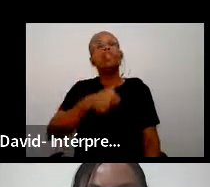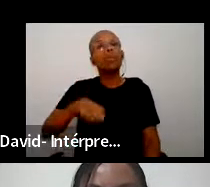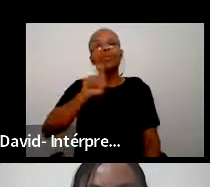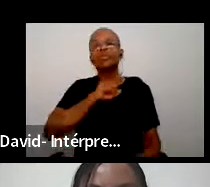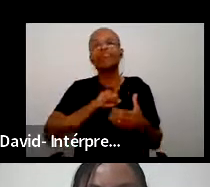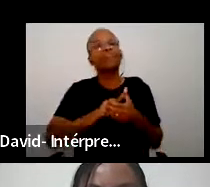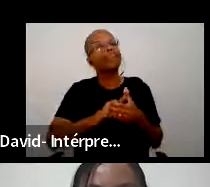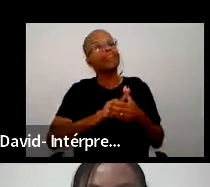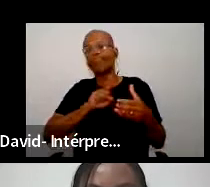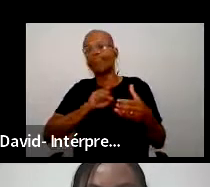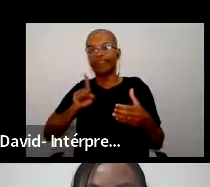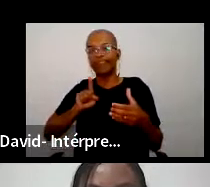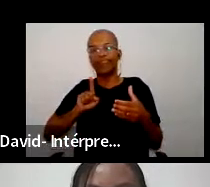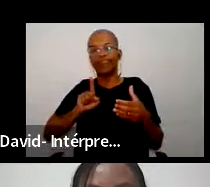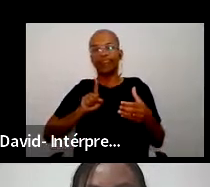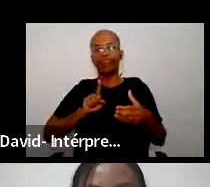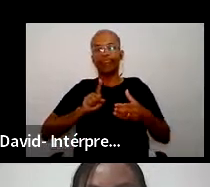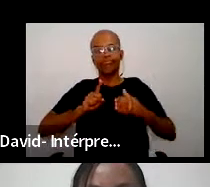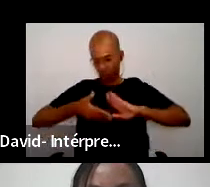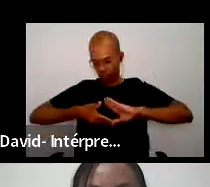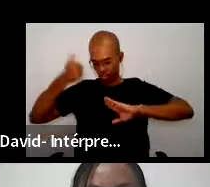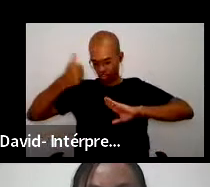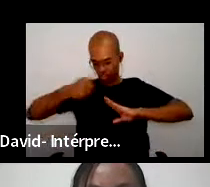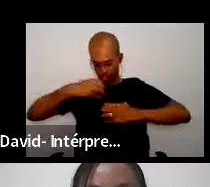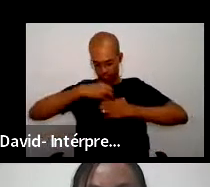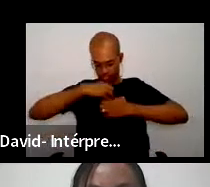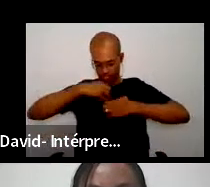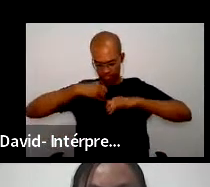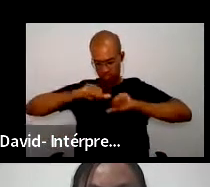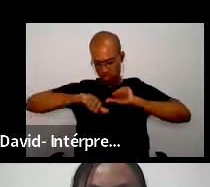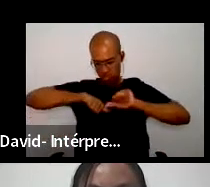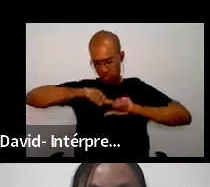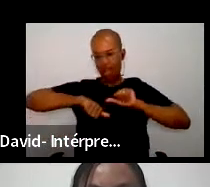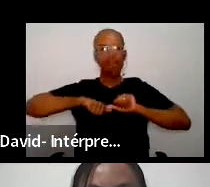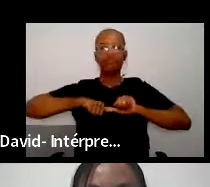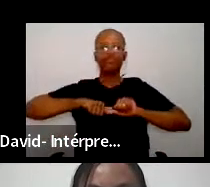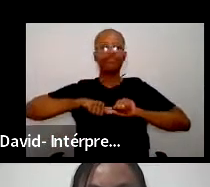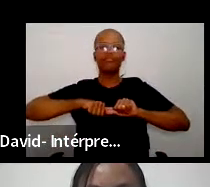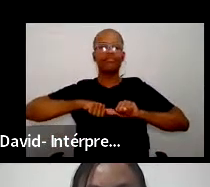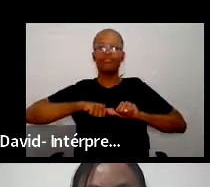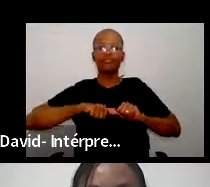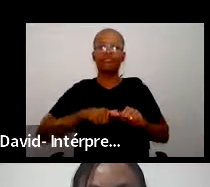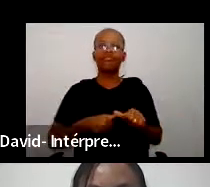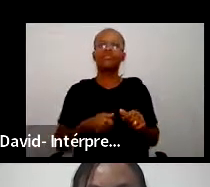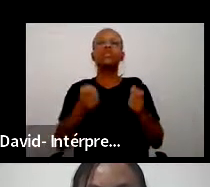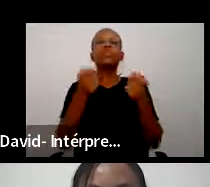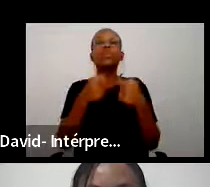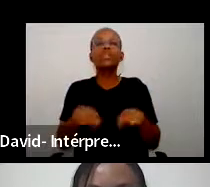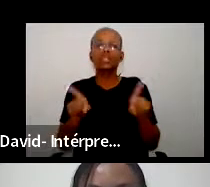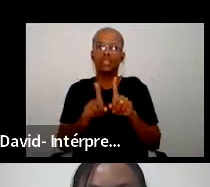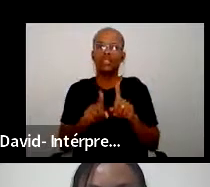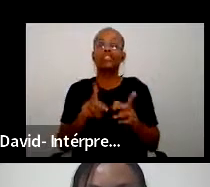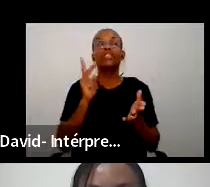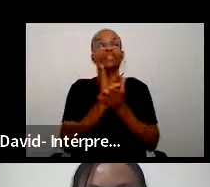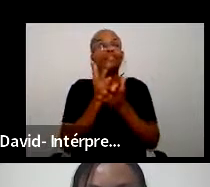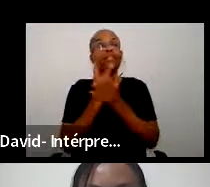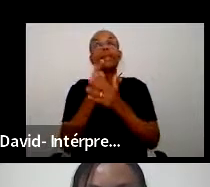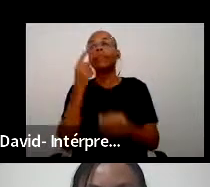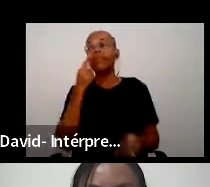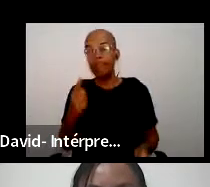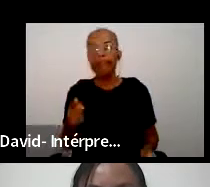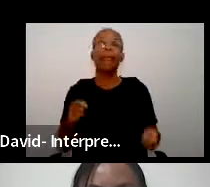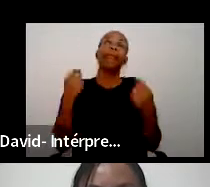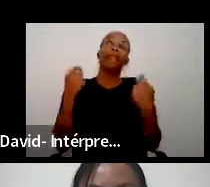de quem nós somos, como sujeitos, aquela objetividade pretensa da ciência, né, que a gente ouve tanto falar e é